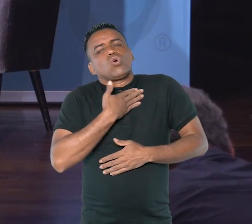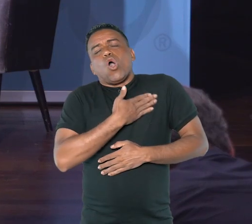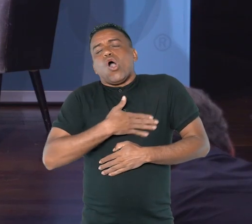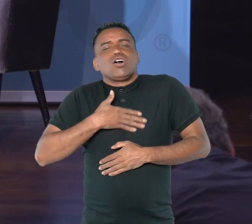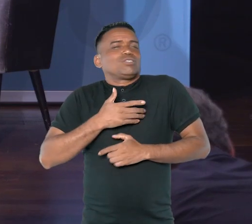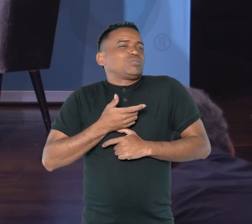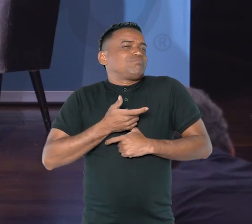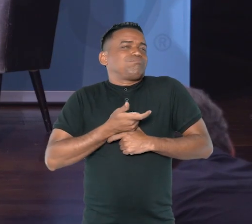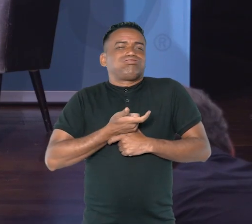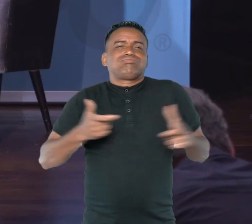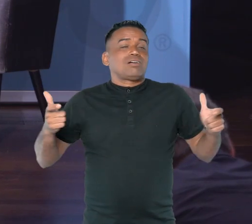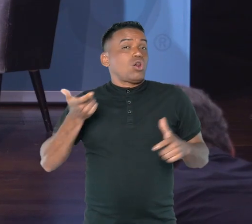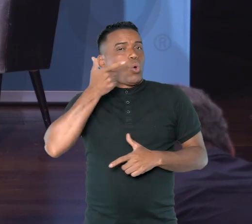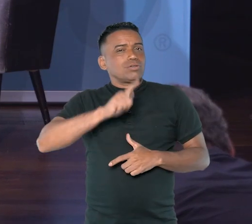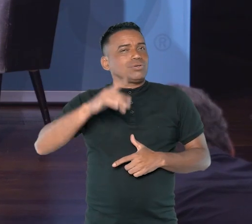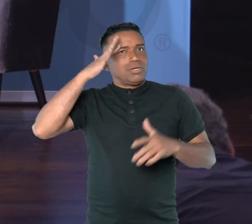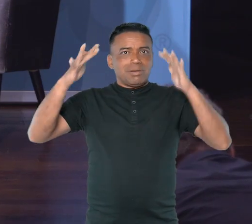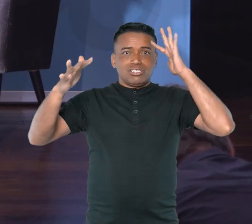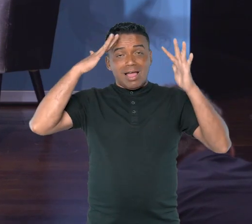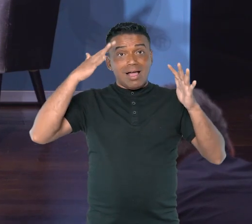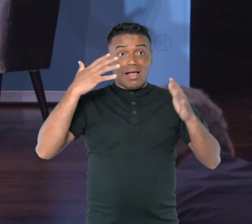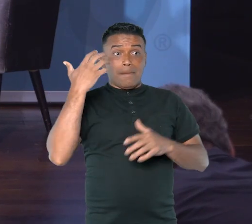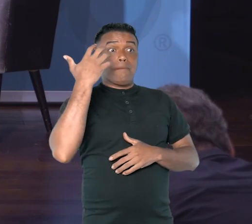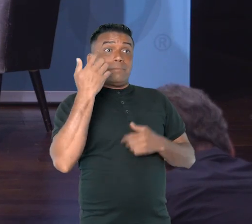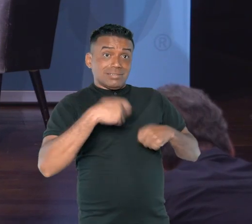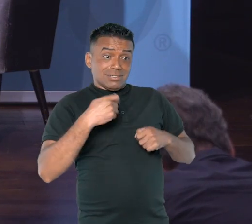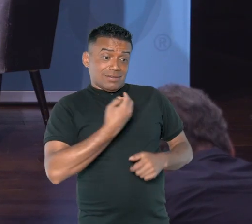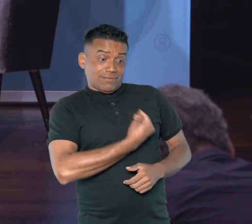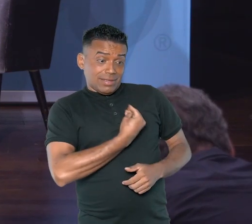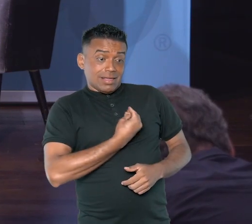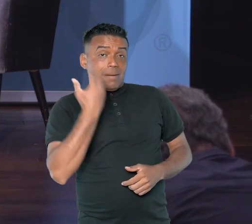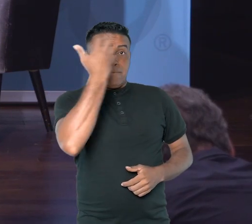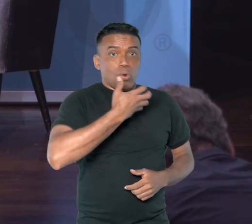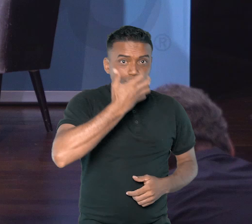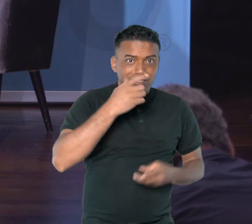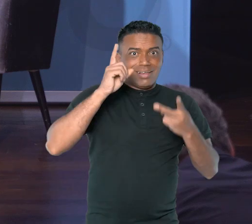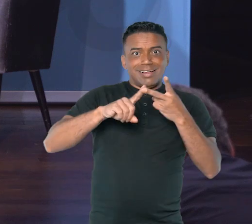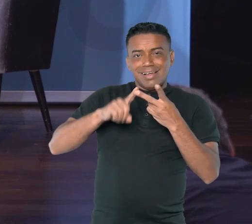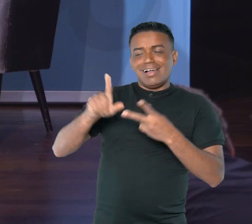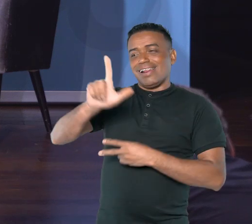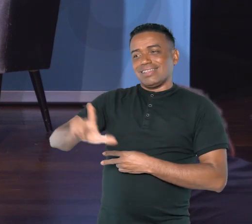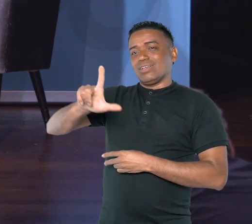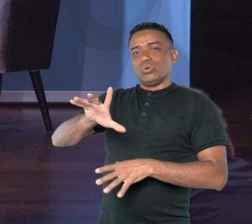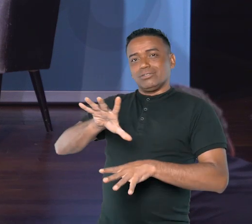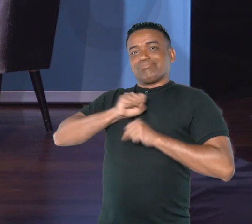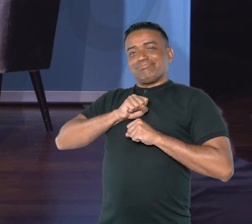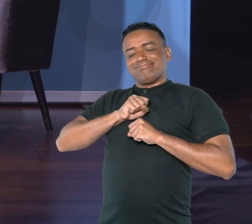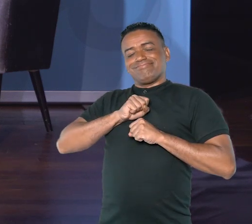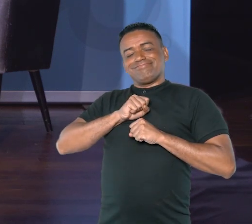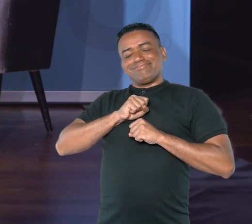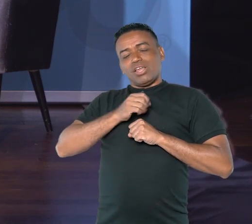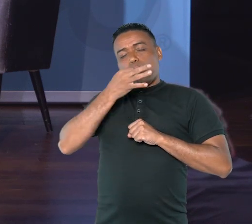fazer na vida. Eu não consigo imaginar a minha vida sem a música, nem sem a literatura, né? Eu acho que